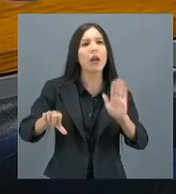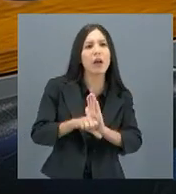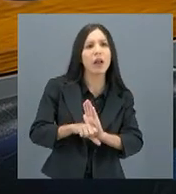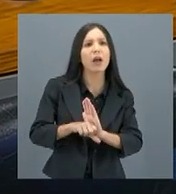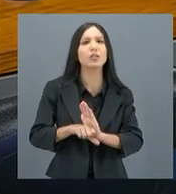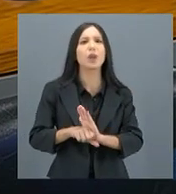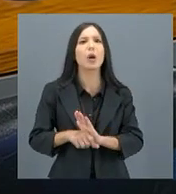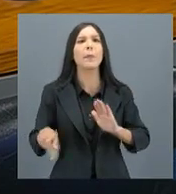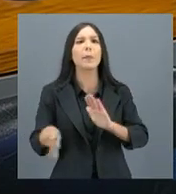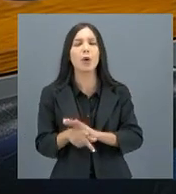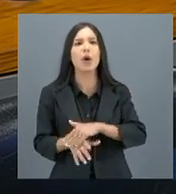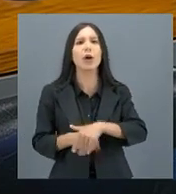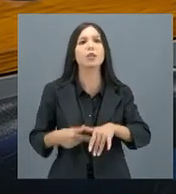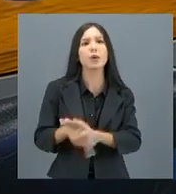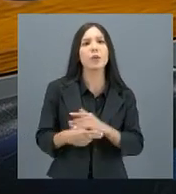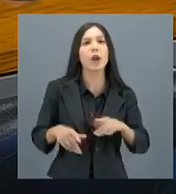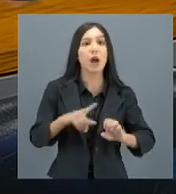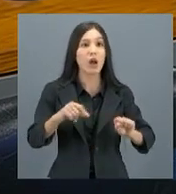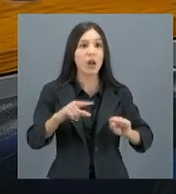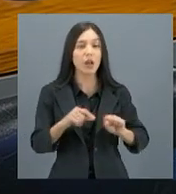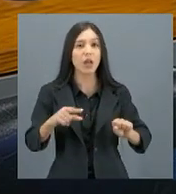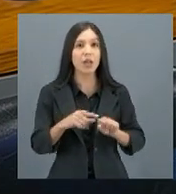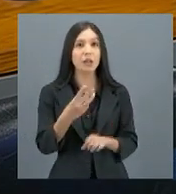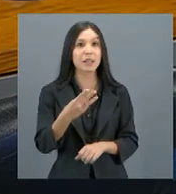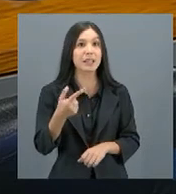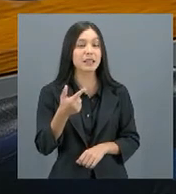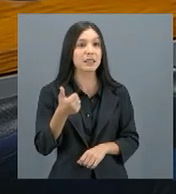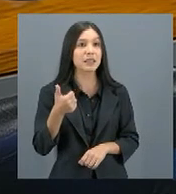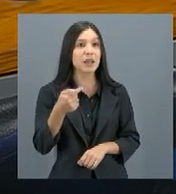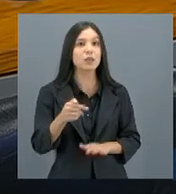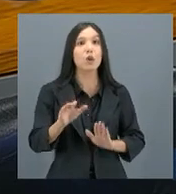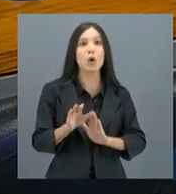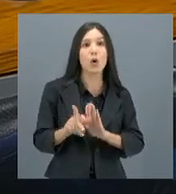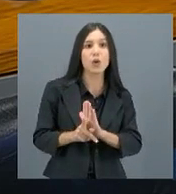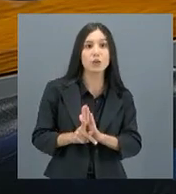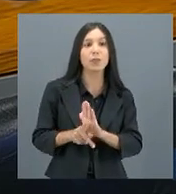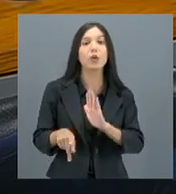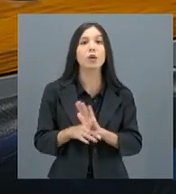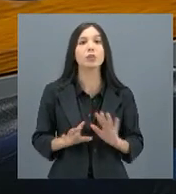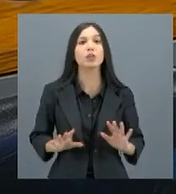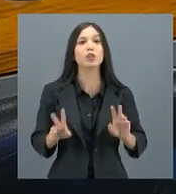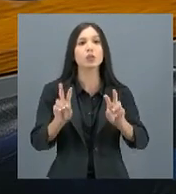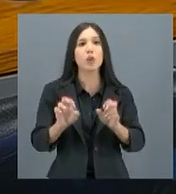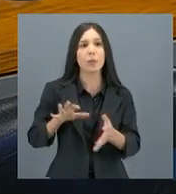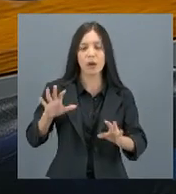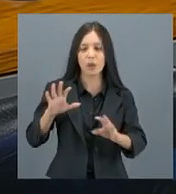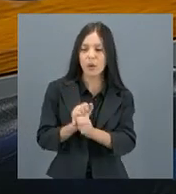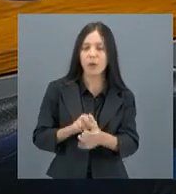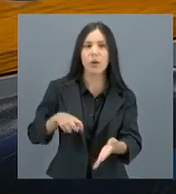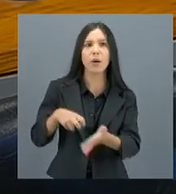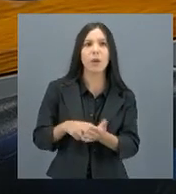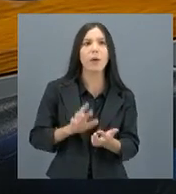de corrupção passiva, tipificado no artigo 317 do Código Penal, com aumento de pena do